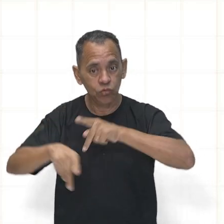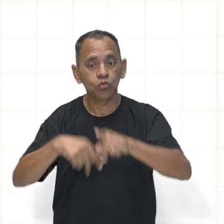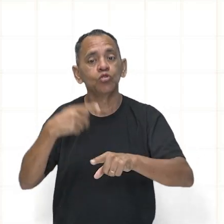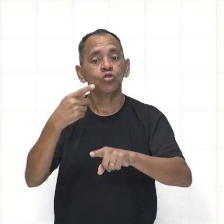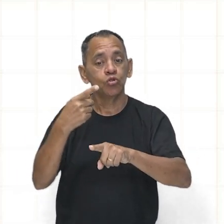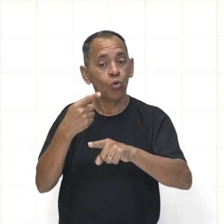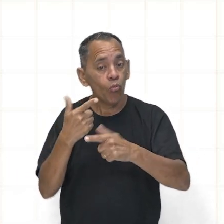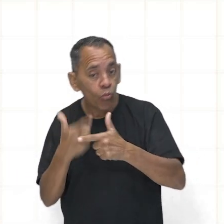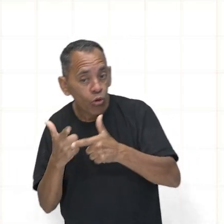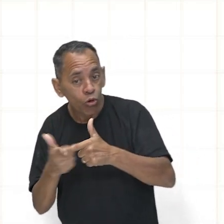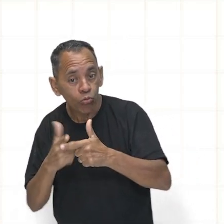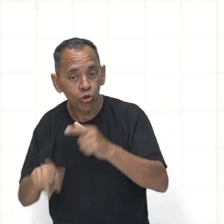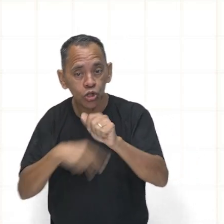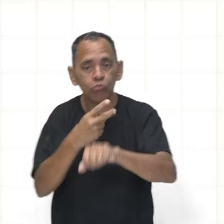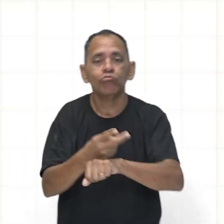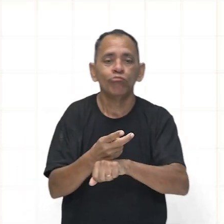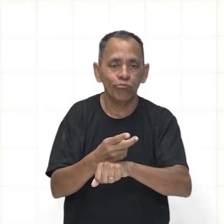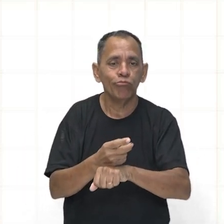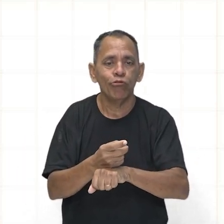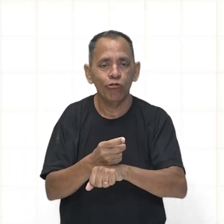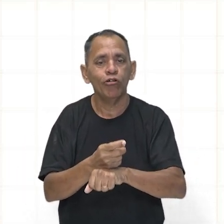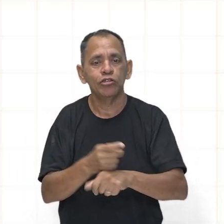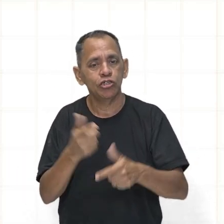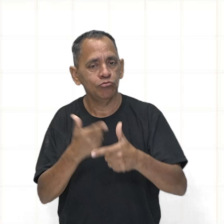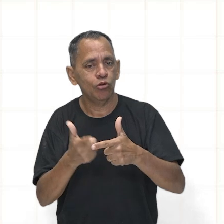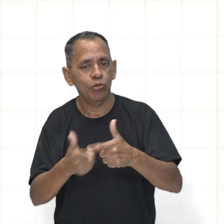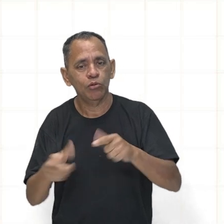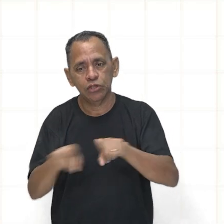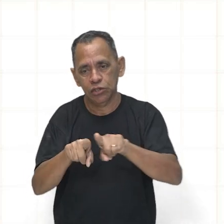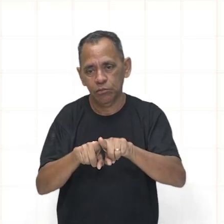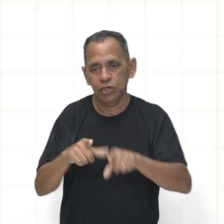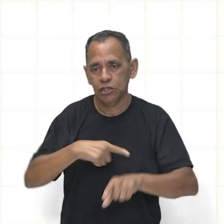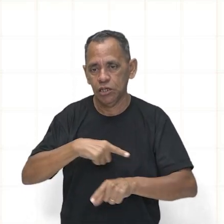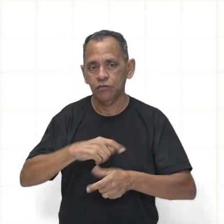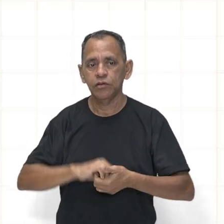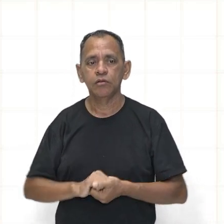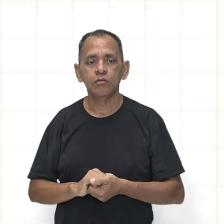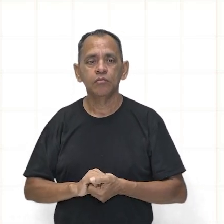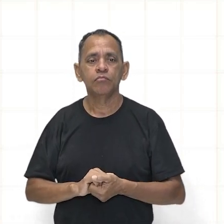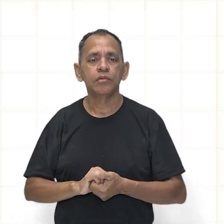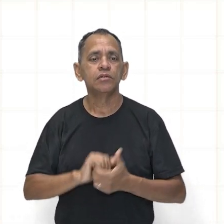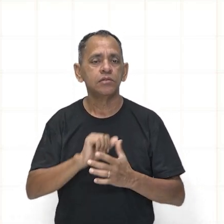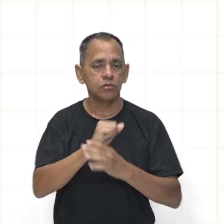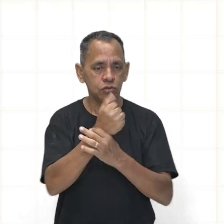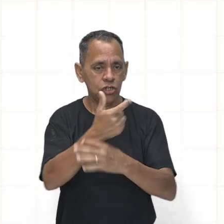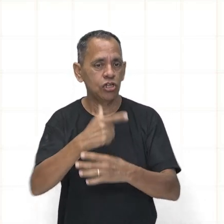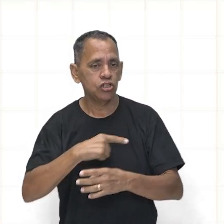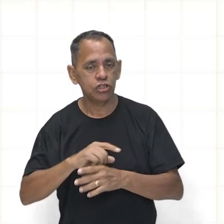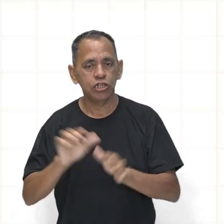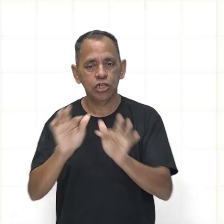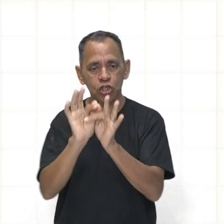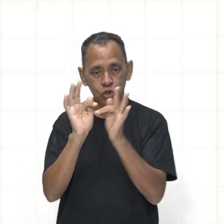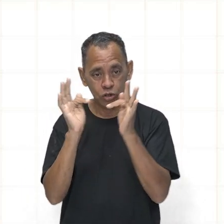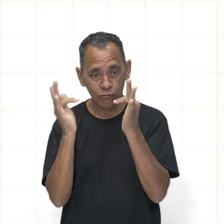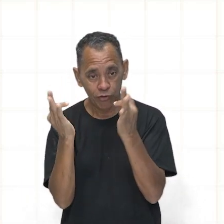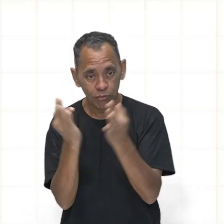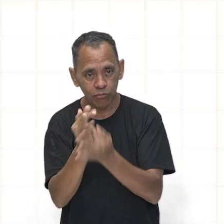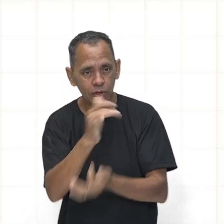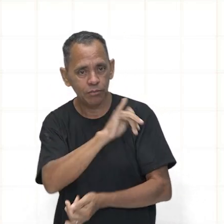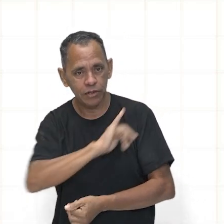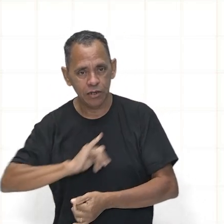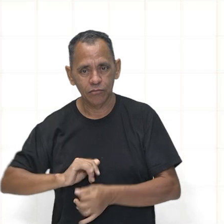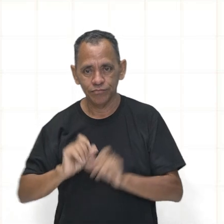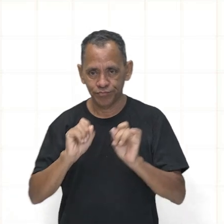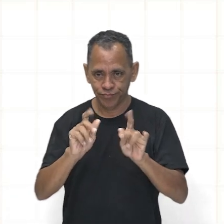proibidas após esse atentado ao imperador para justamente resguardar a vida tanto dele quanto de toda